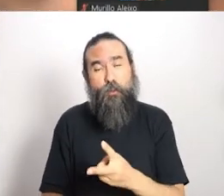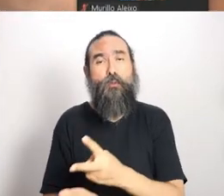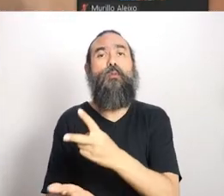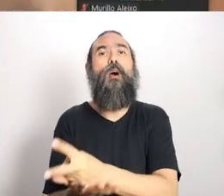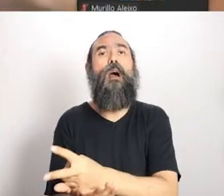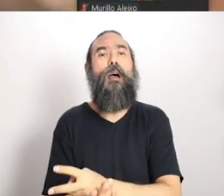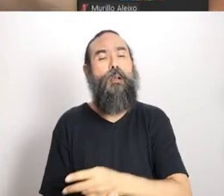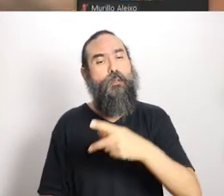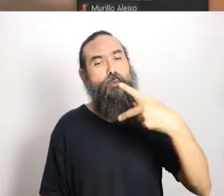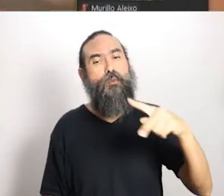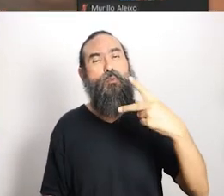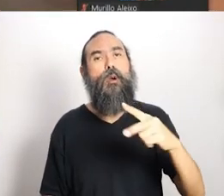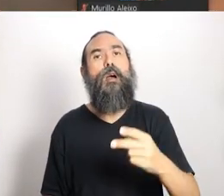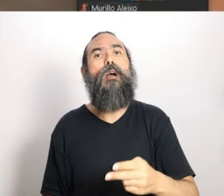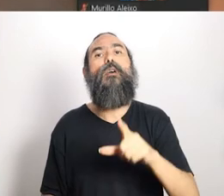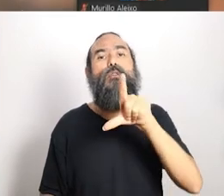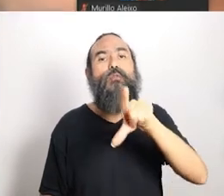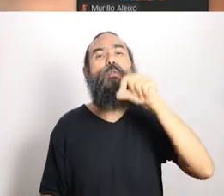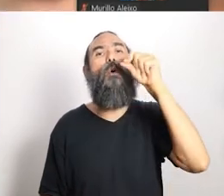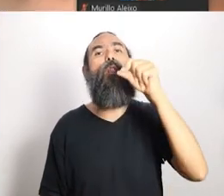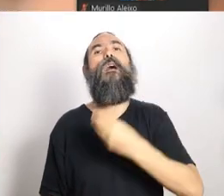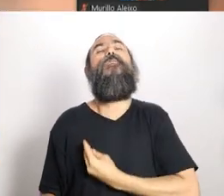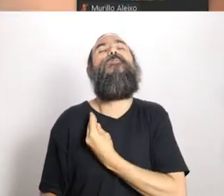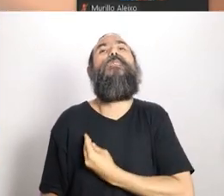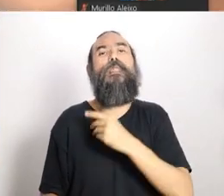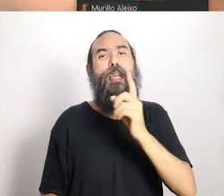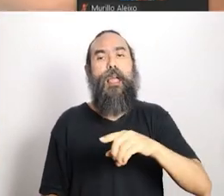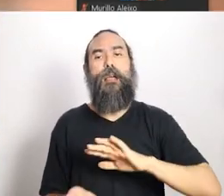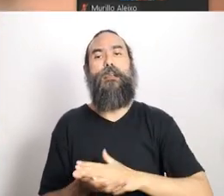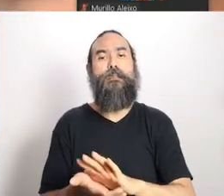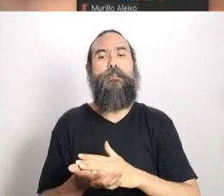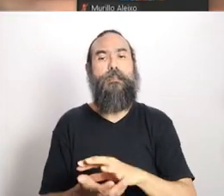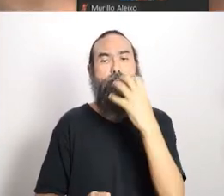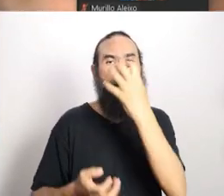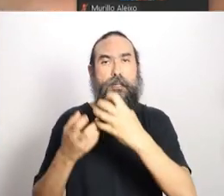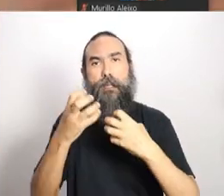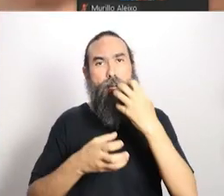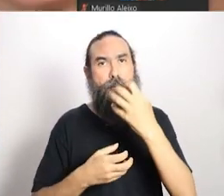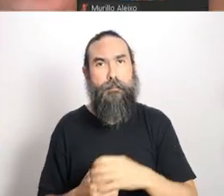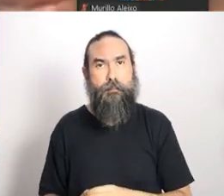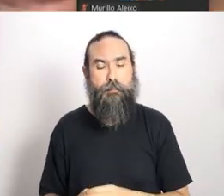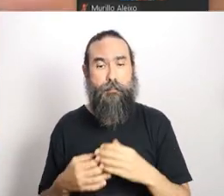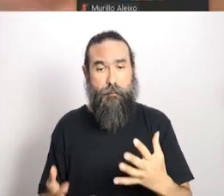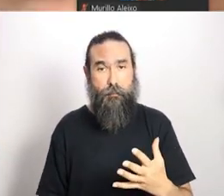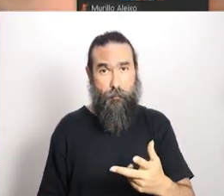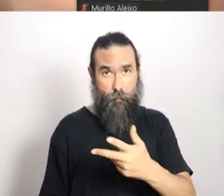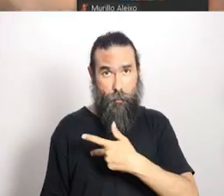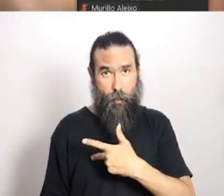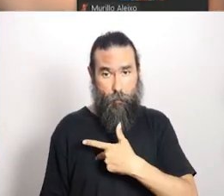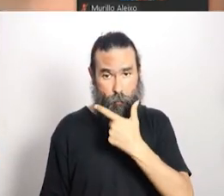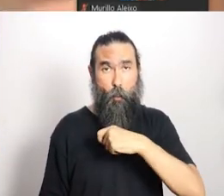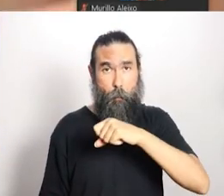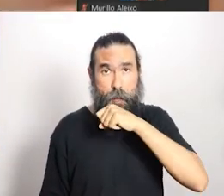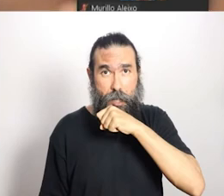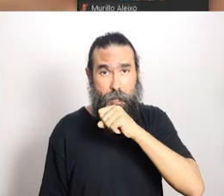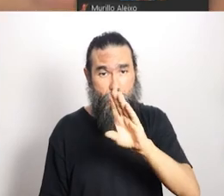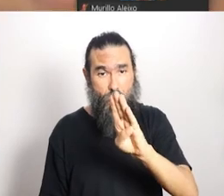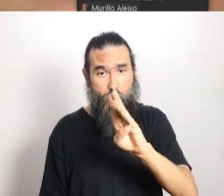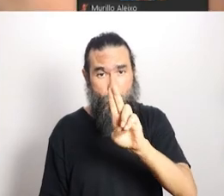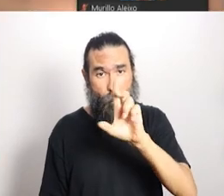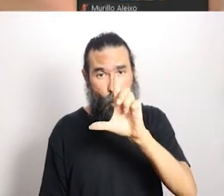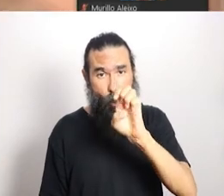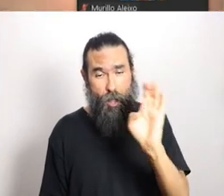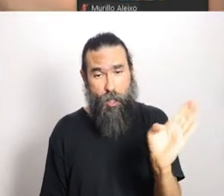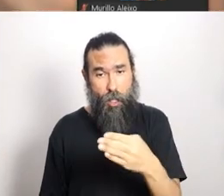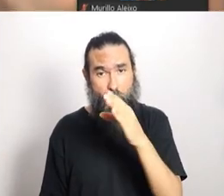contato e foco com o seu propósito de vida. Eu costumo dizer, Adiel, que meu pai, que o mestre Bulli Bulli, ele não desliga